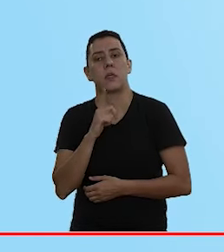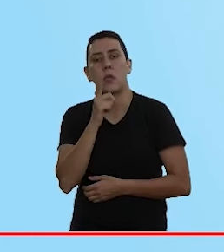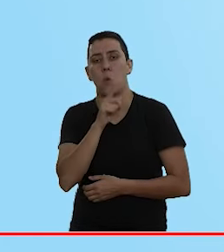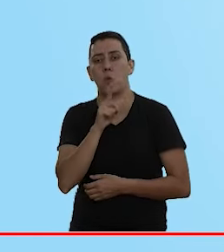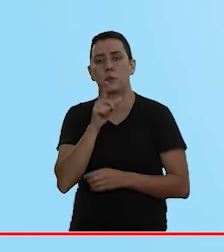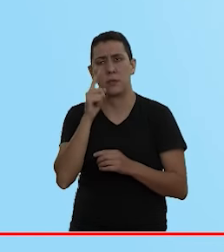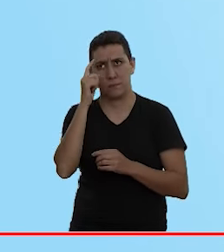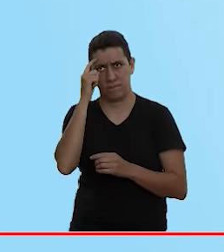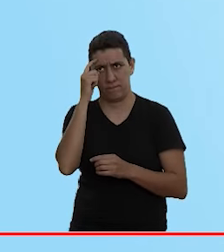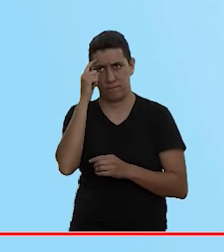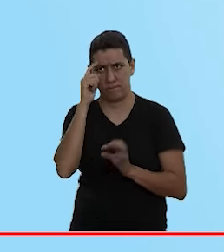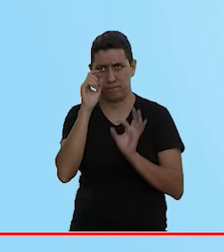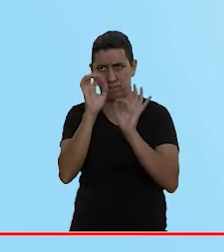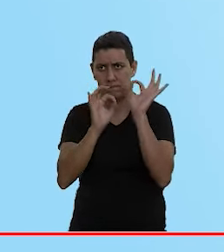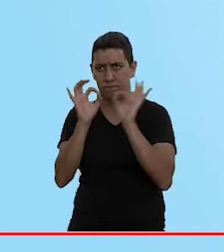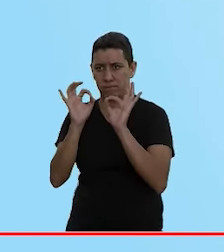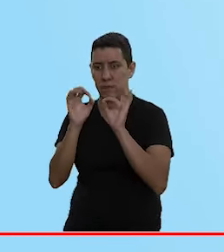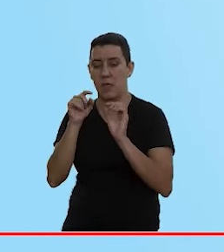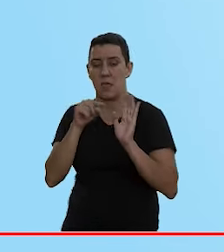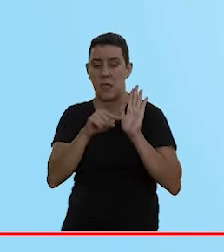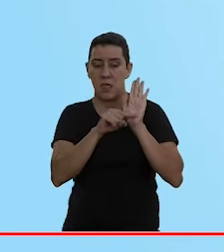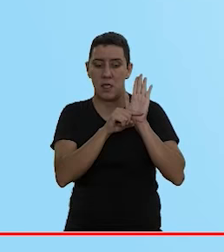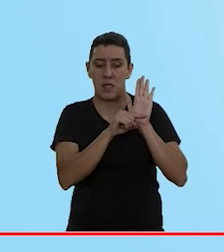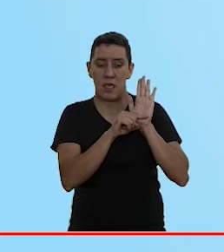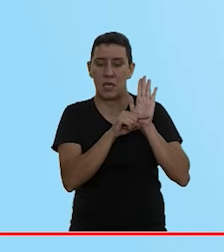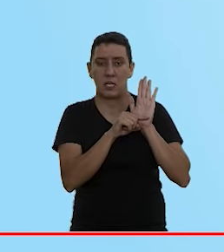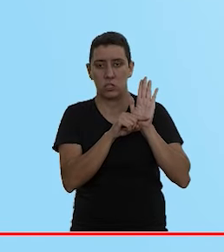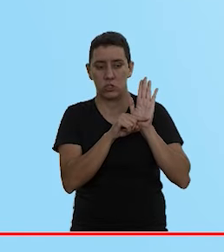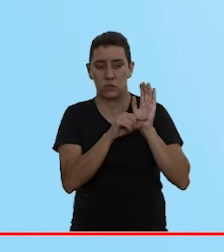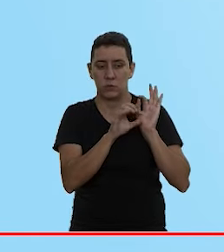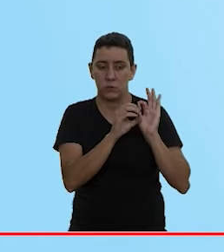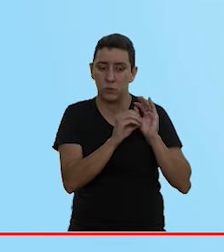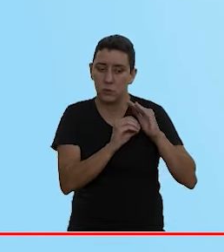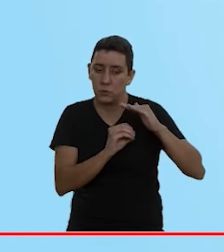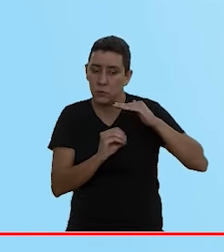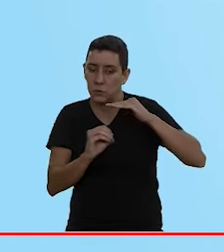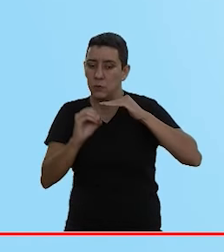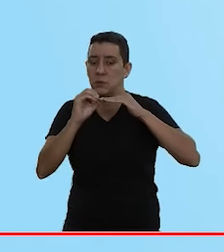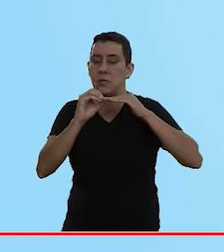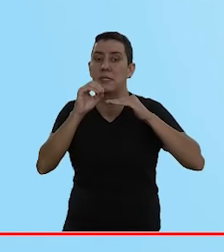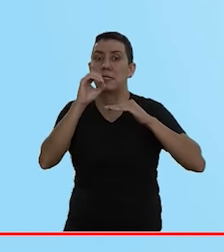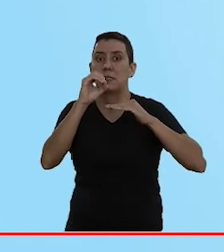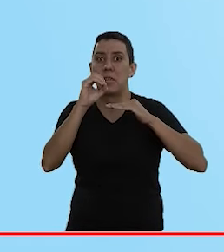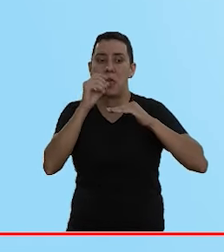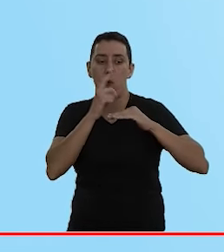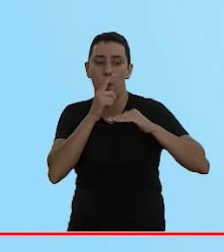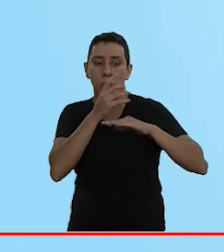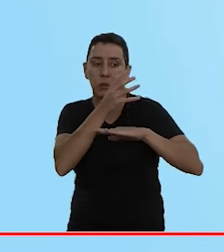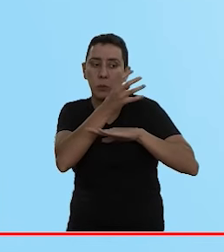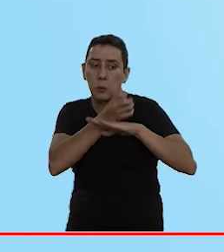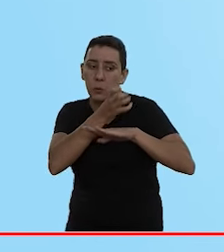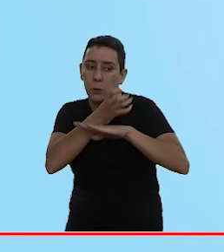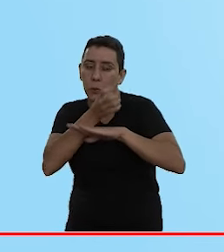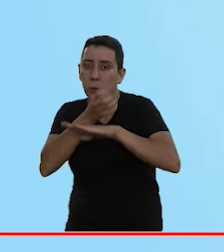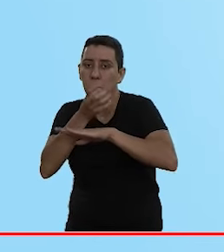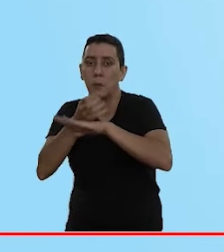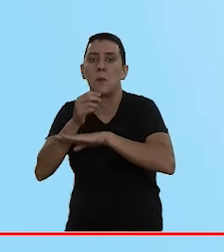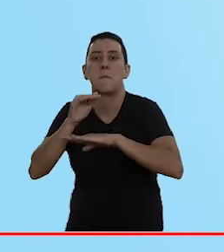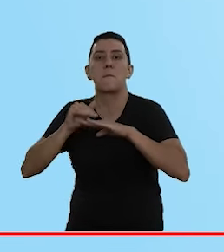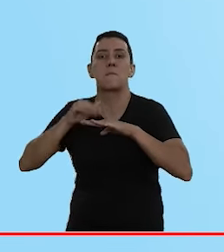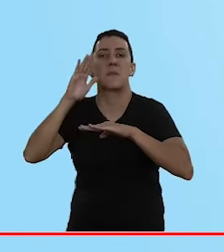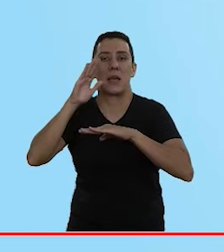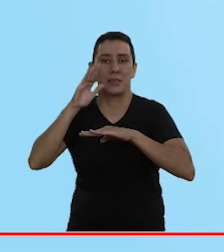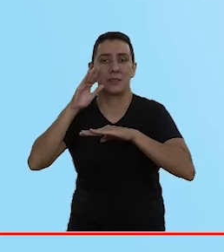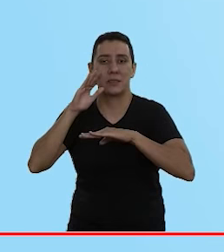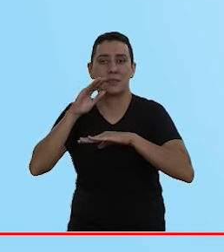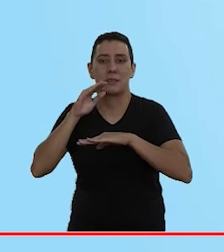deslocar o potencial mais negativo das células para o potencial zero. Então, por exemplo, os módulos mais negativos da string